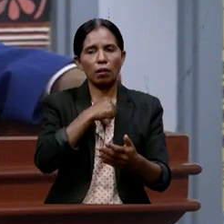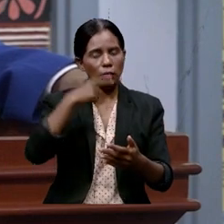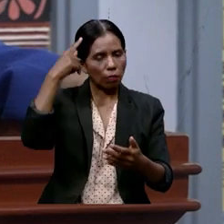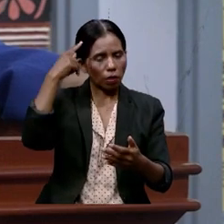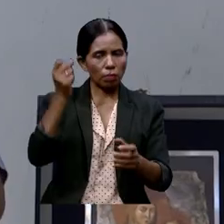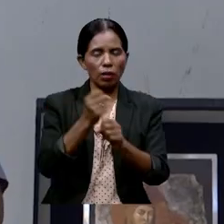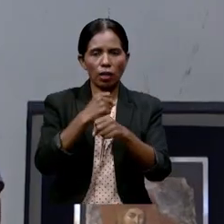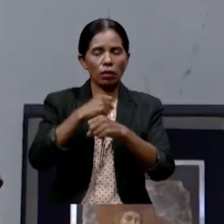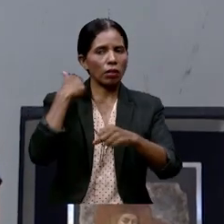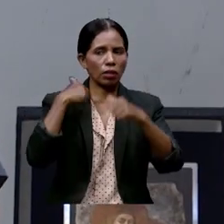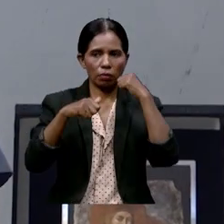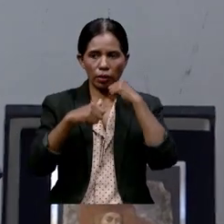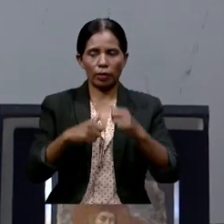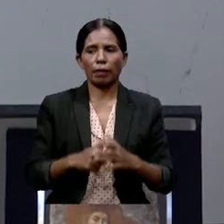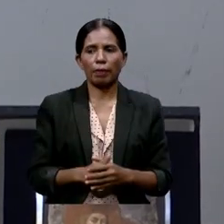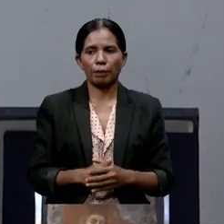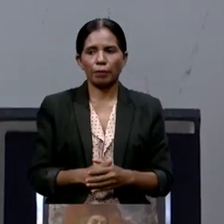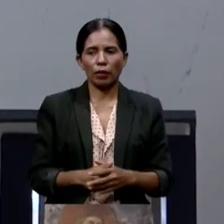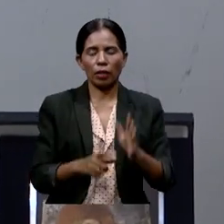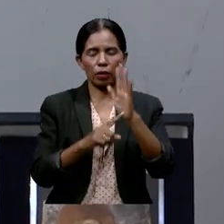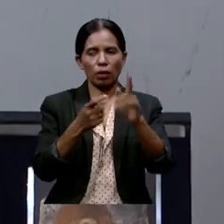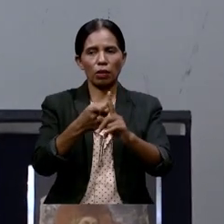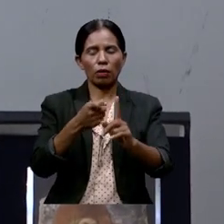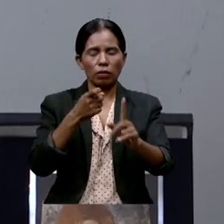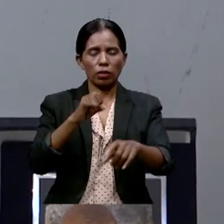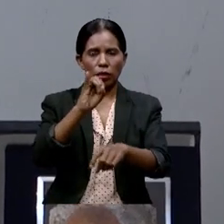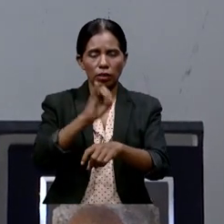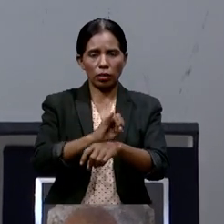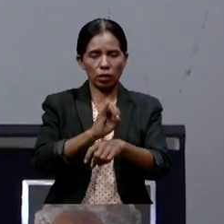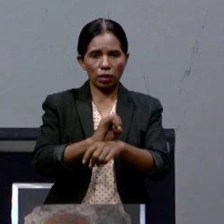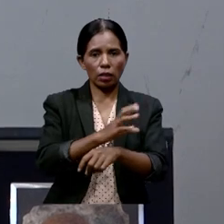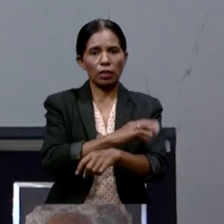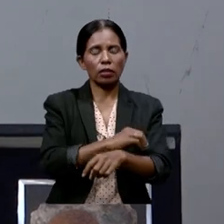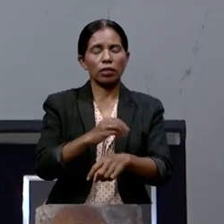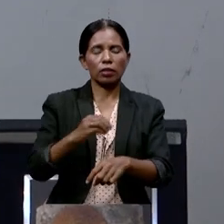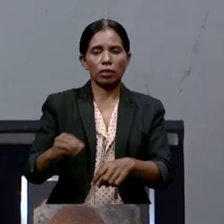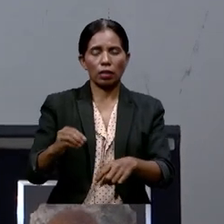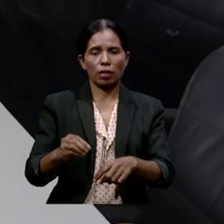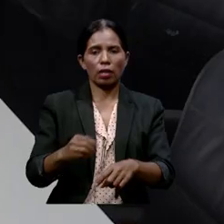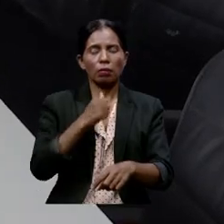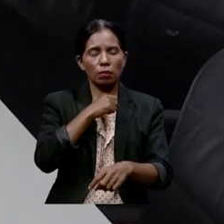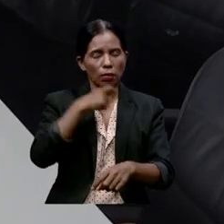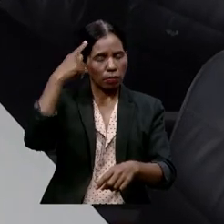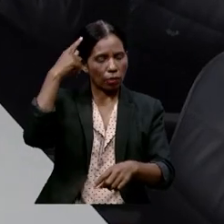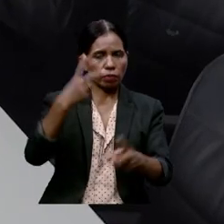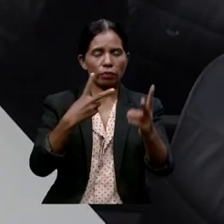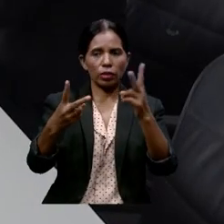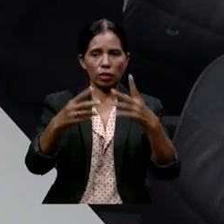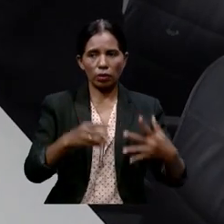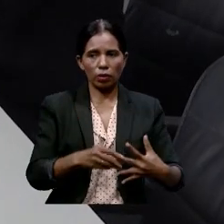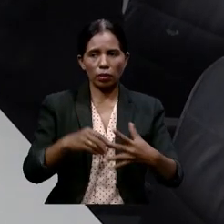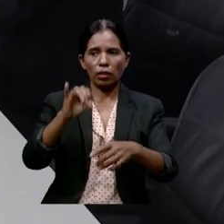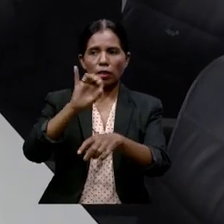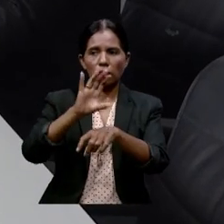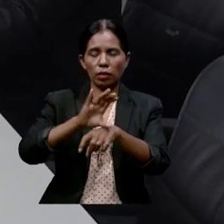ni aktividades. Antes ne informado ona usi Vaticano mai kreda lokal Timor Leste katak papa sei halo visita oficial hanesan se